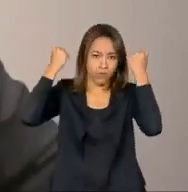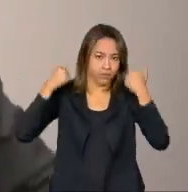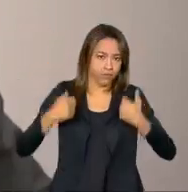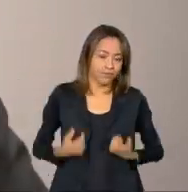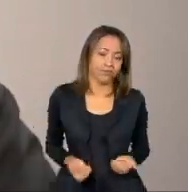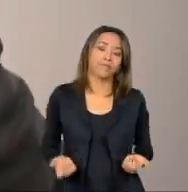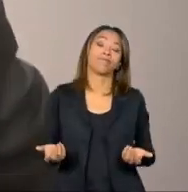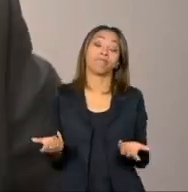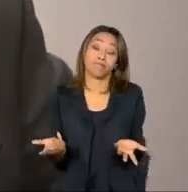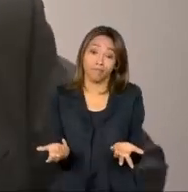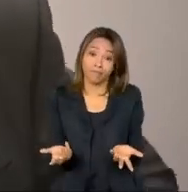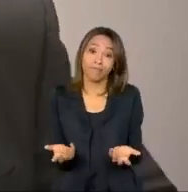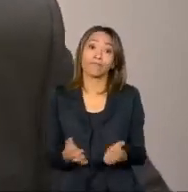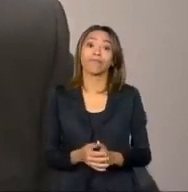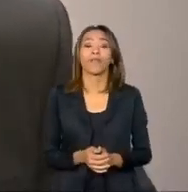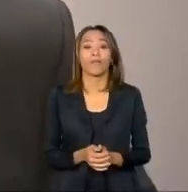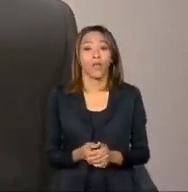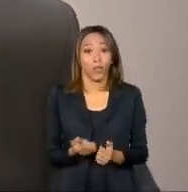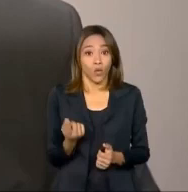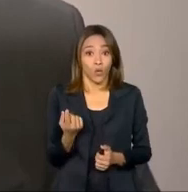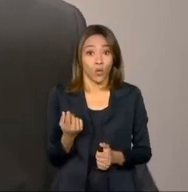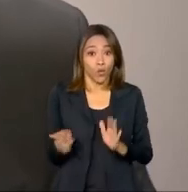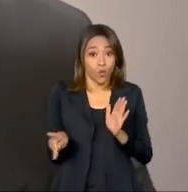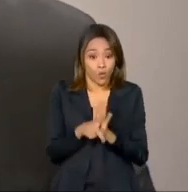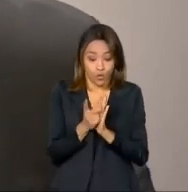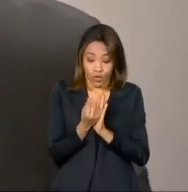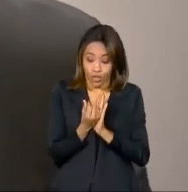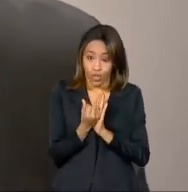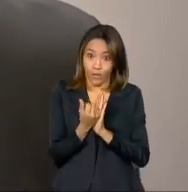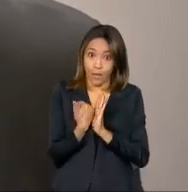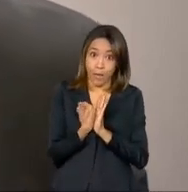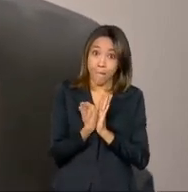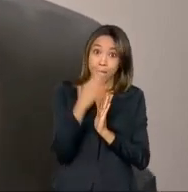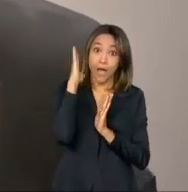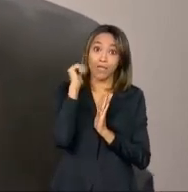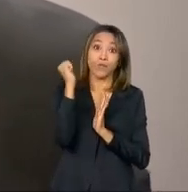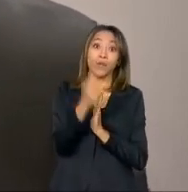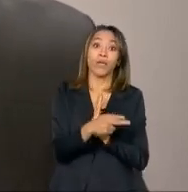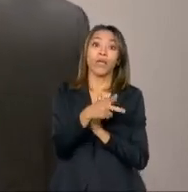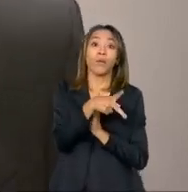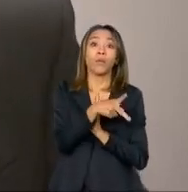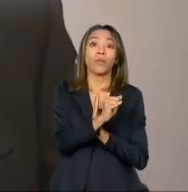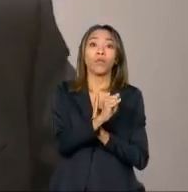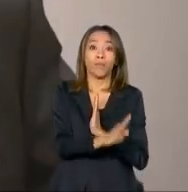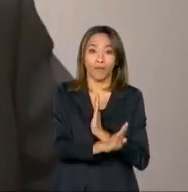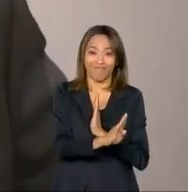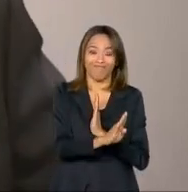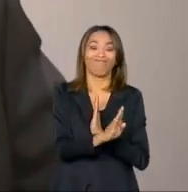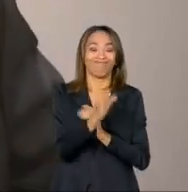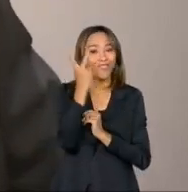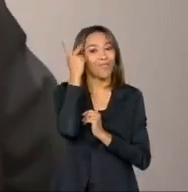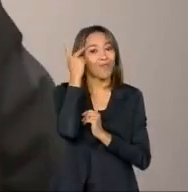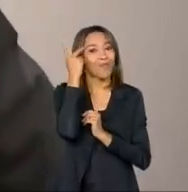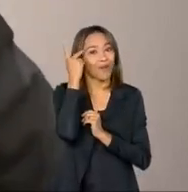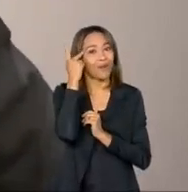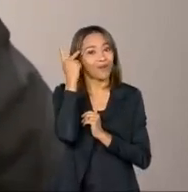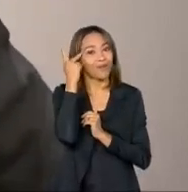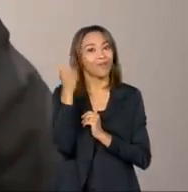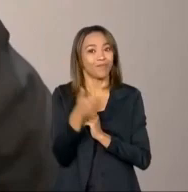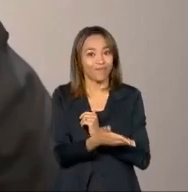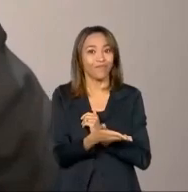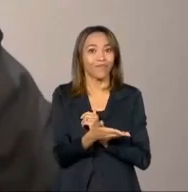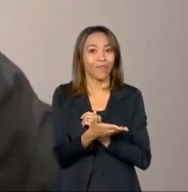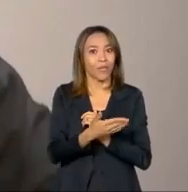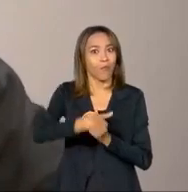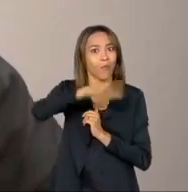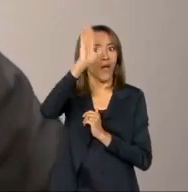vários, a fortuna pessoal dele é maior que o PIB do estado de São Paulo. que é um terço dos maiores PIBs da